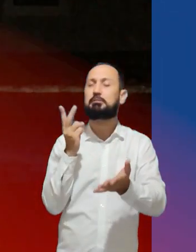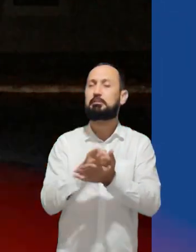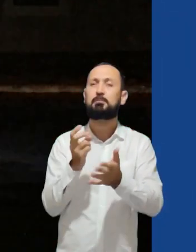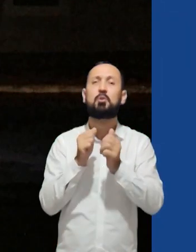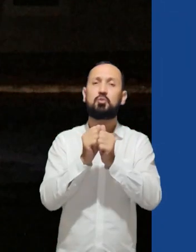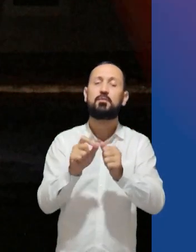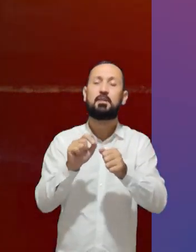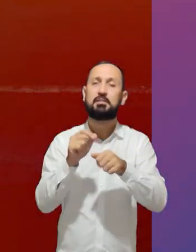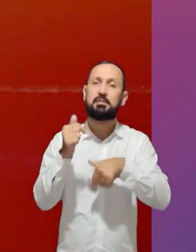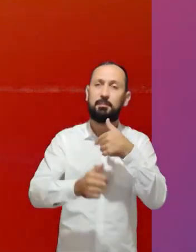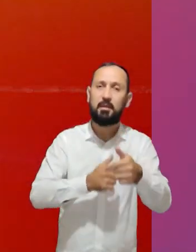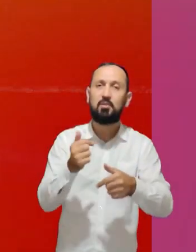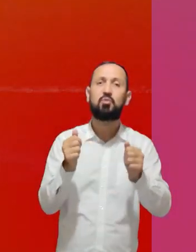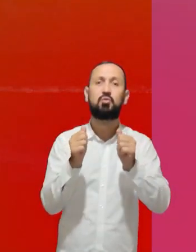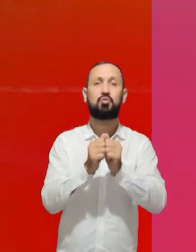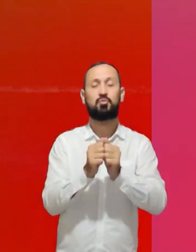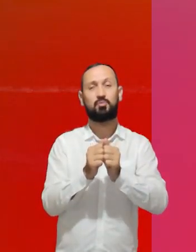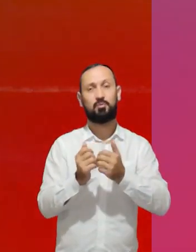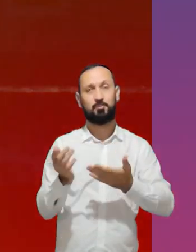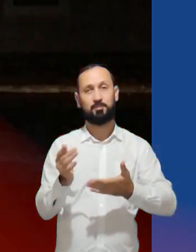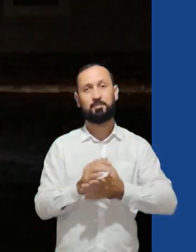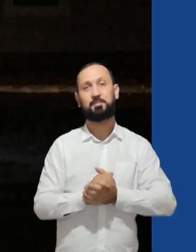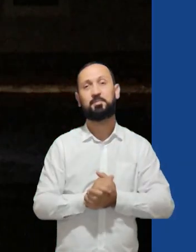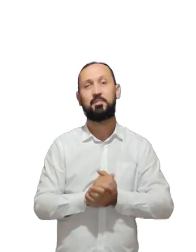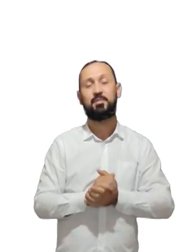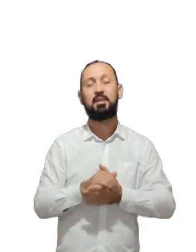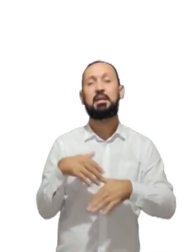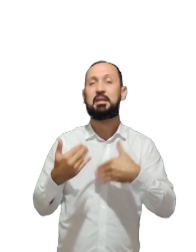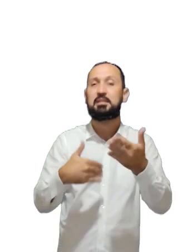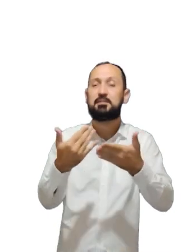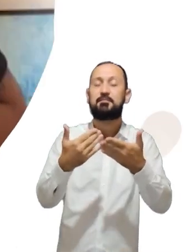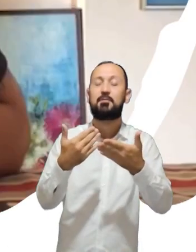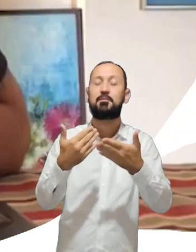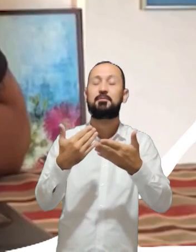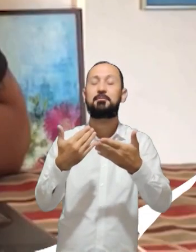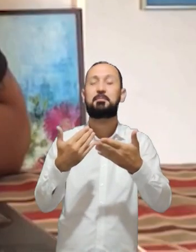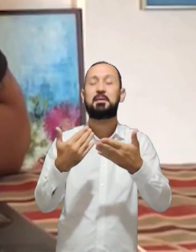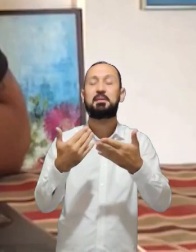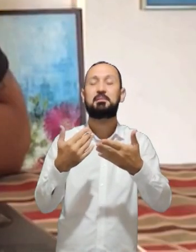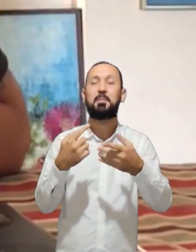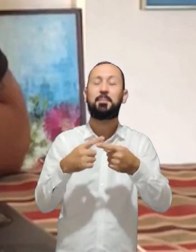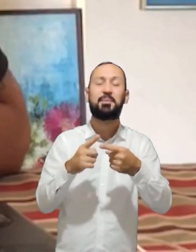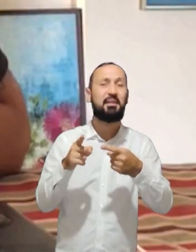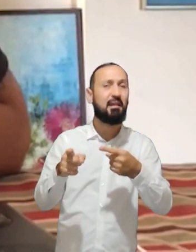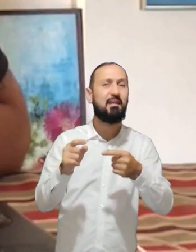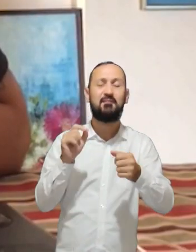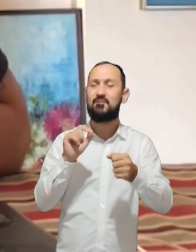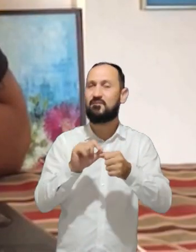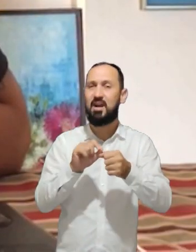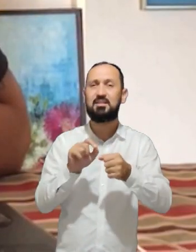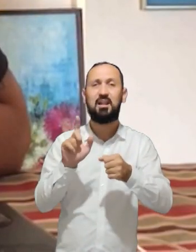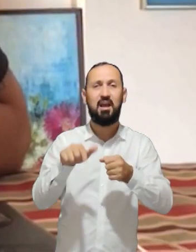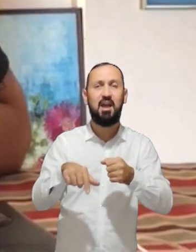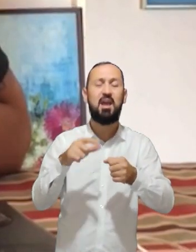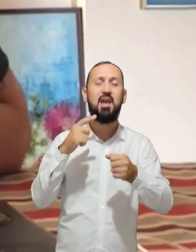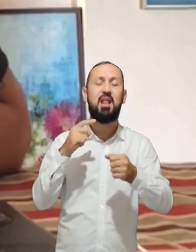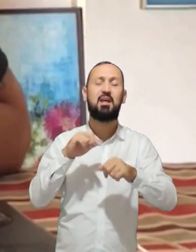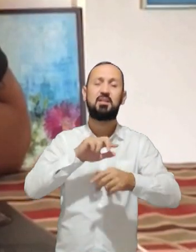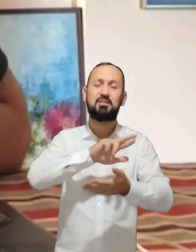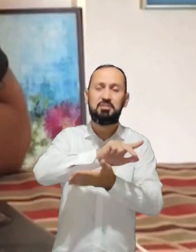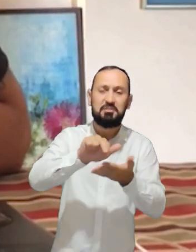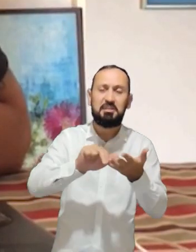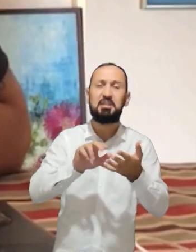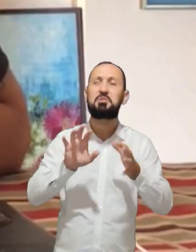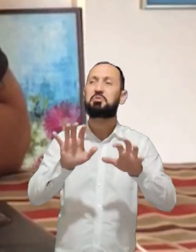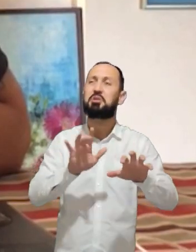eu gostaria de estar sempre por perto, produzindo conjuntamente e desenvolvendo atividades, porque ela é